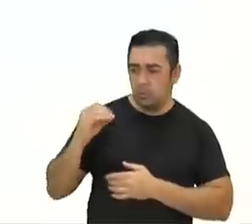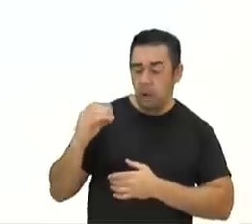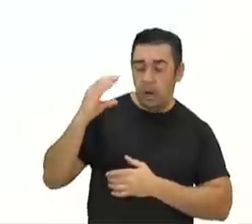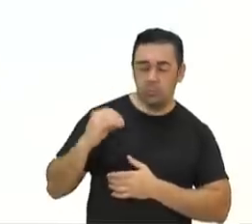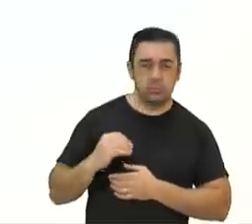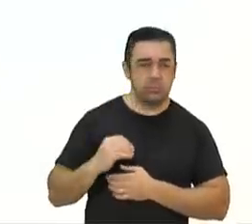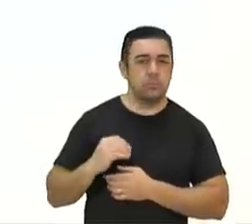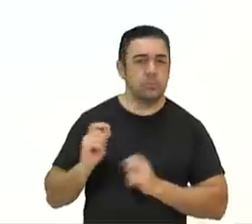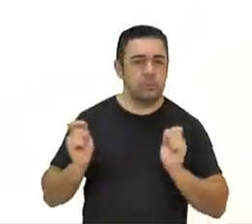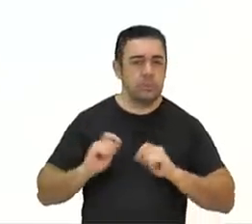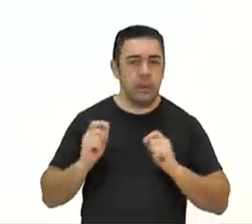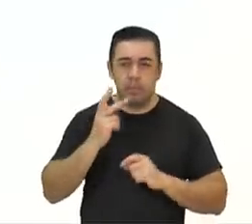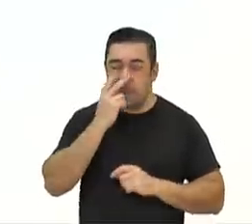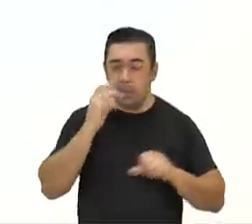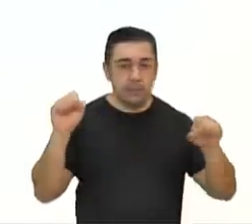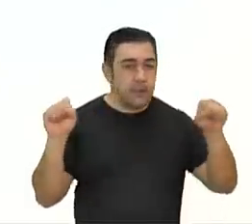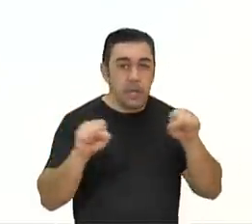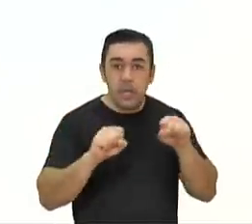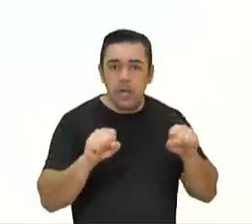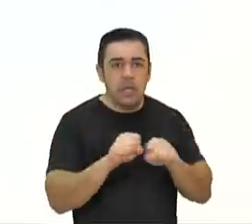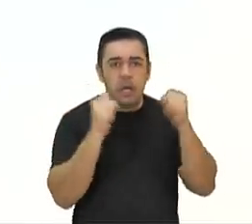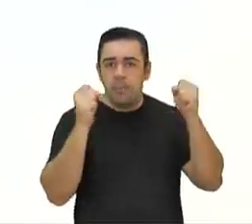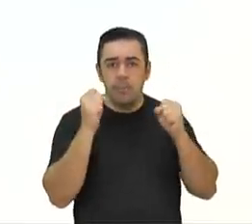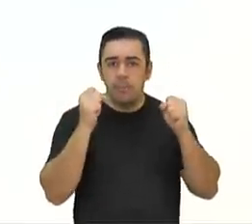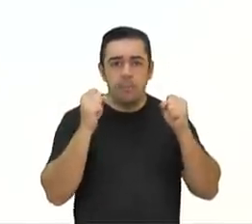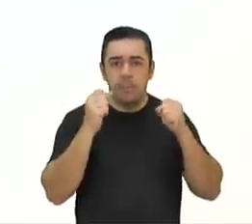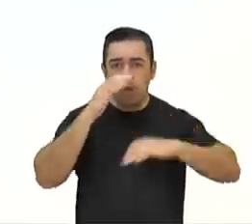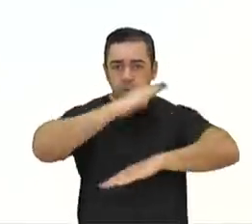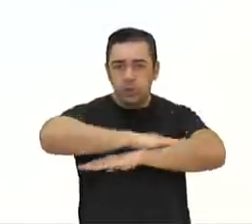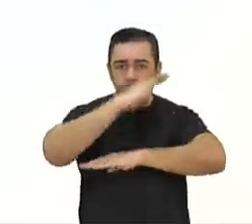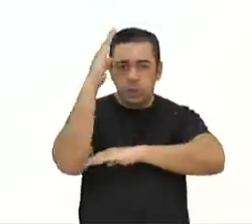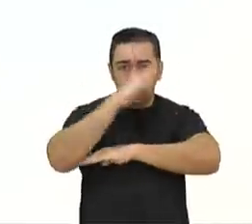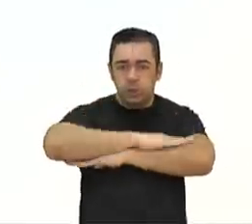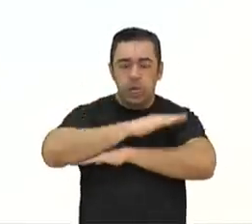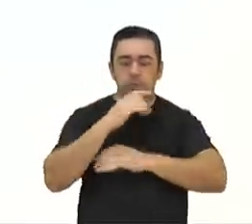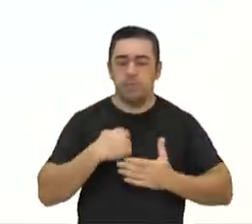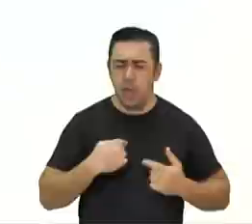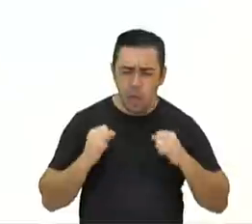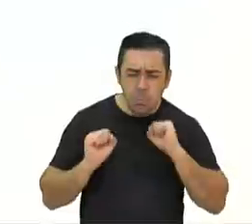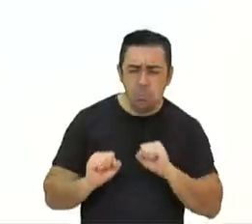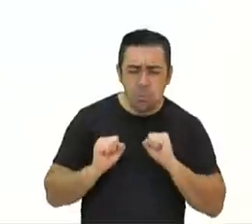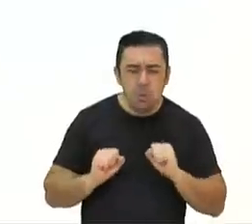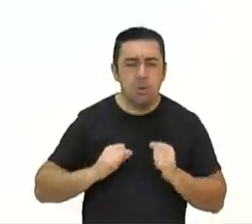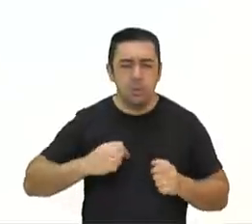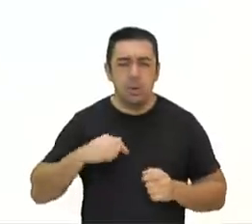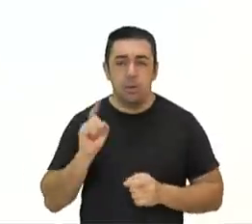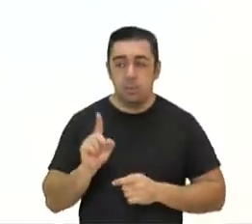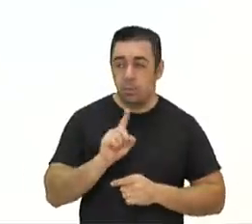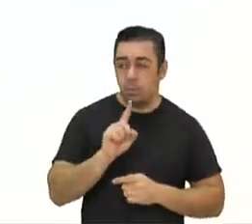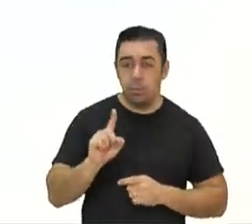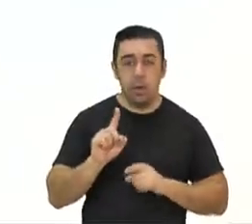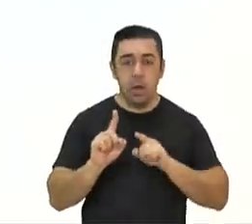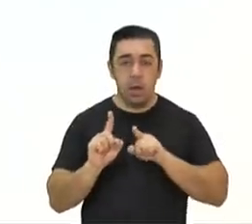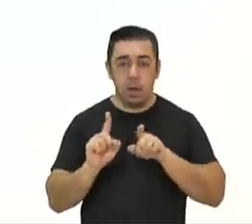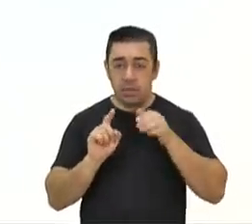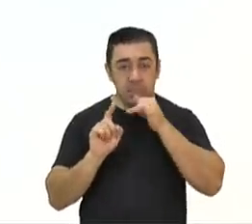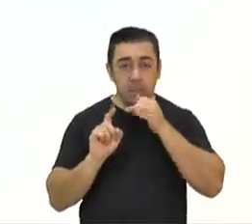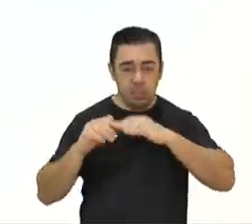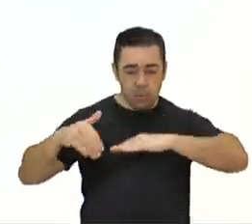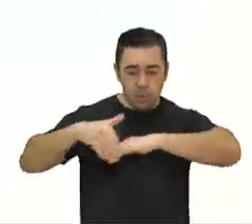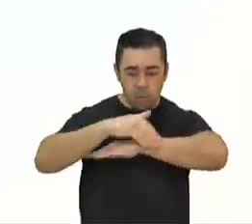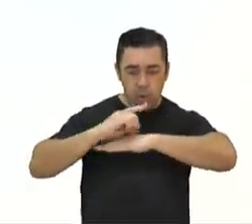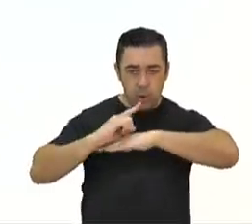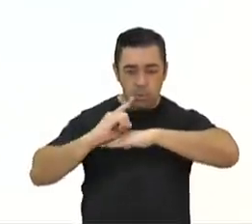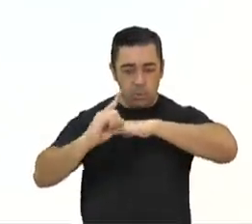capaz de partir as vidraças por toda a vizinhança. Eu poderia, naturalmente, transitar pela outra calçada, mas